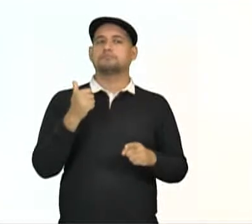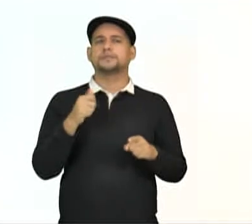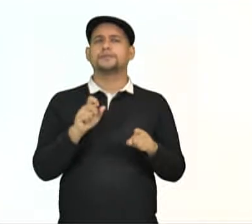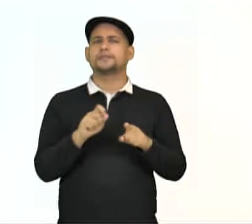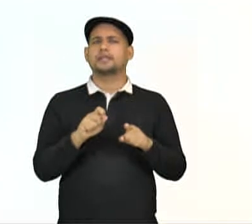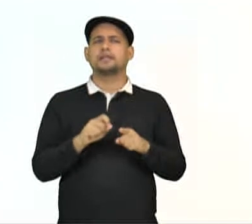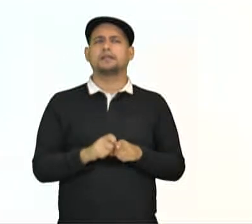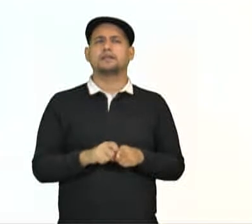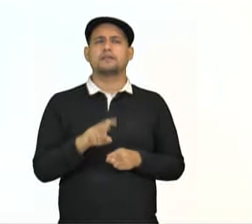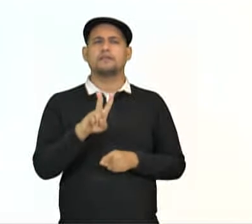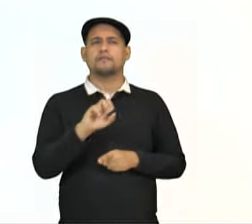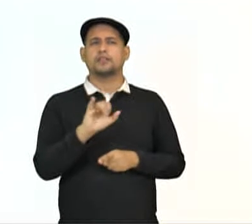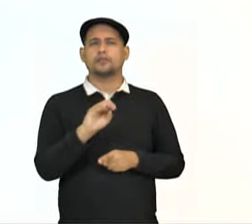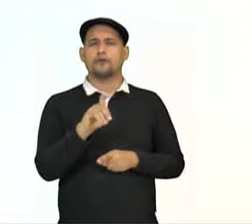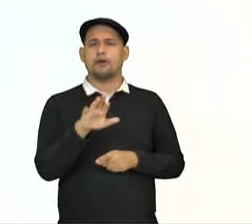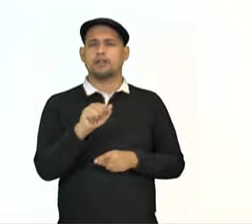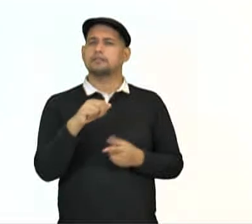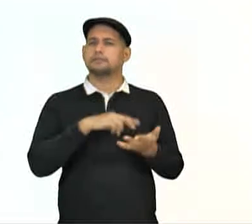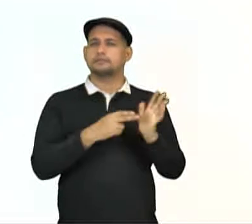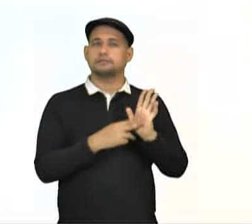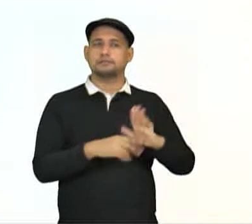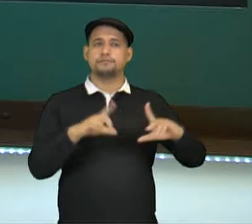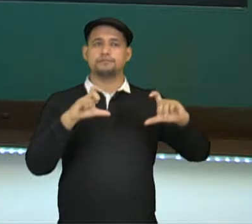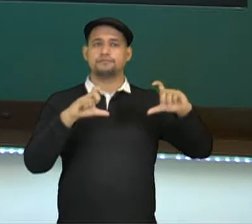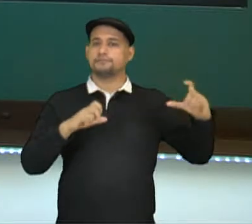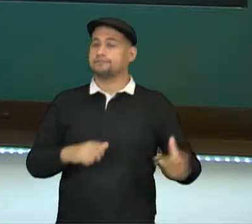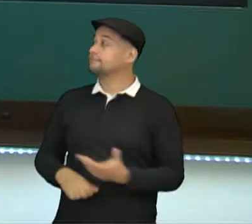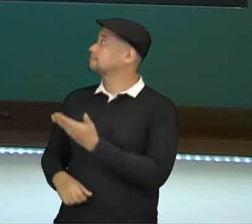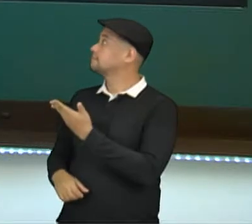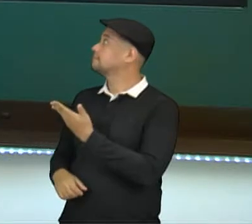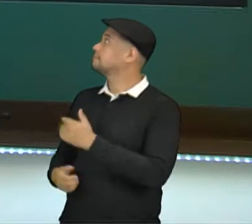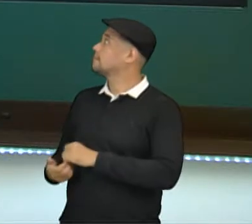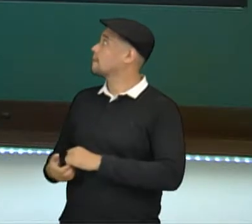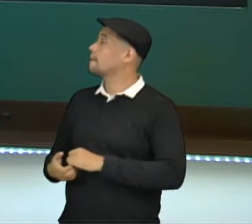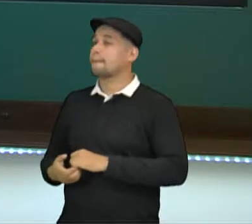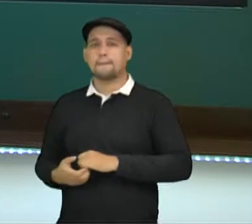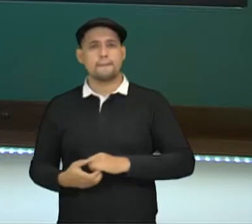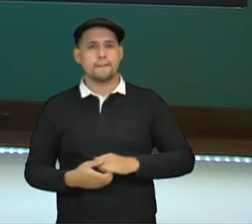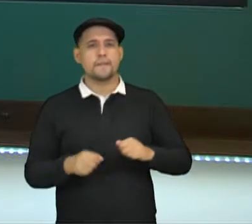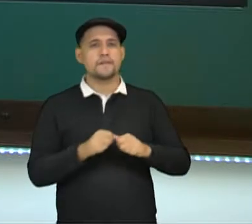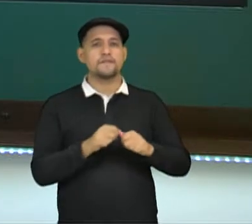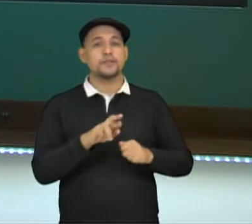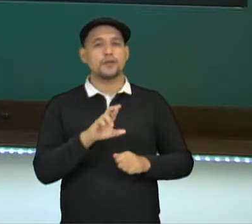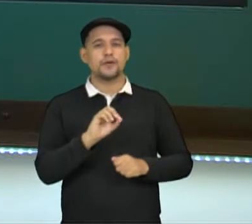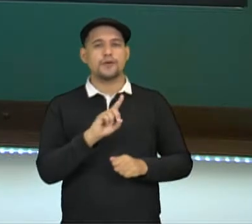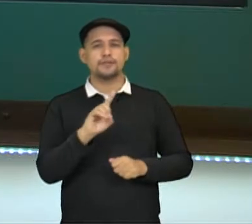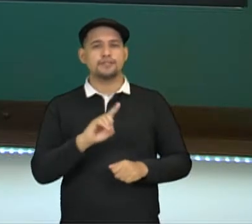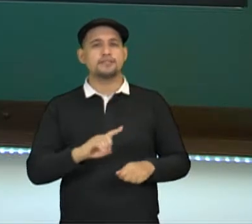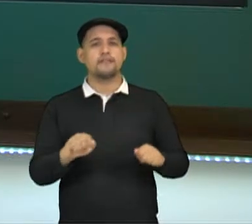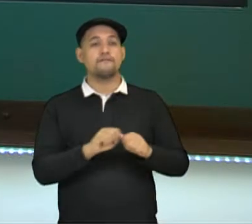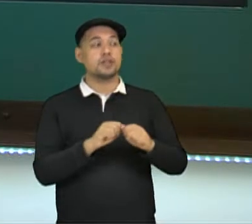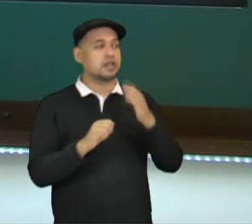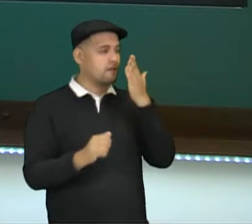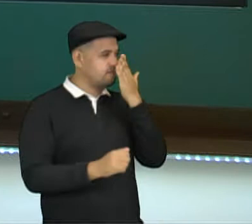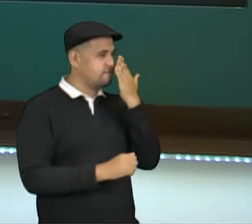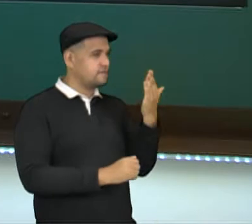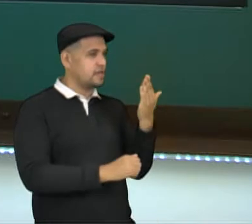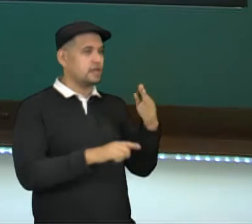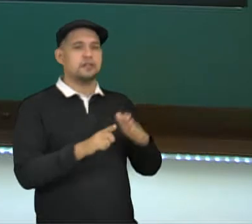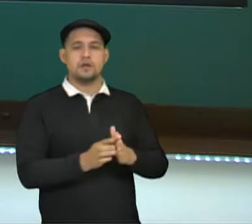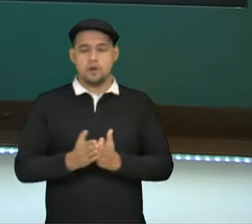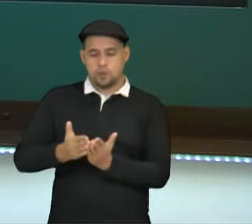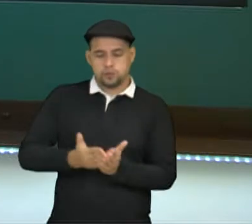Vittorio Samothrace é uma figura maravilhosa que foi encontrada em Samothrace, possivelmente uma escultura feita em Rhodes, que ela ficava à frente de um